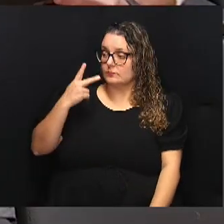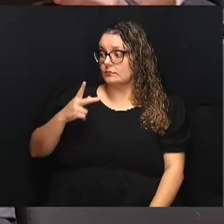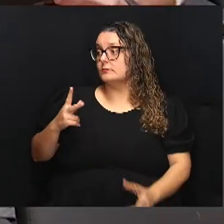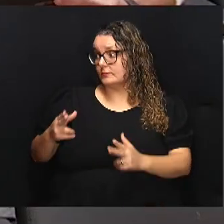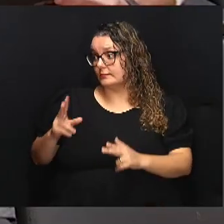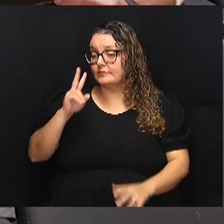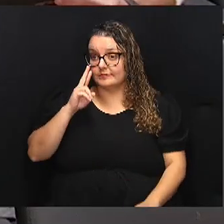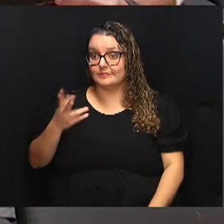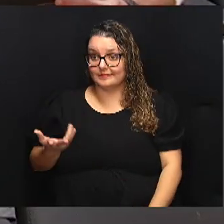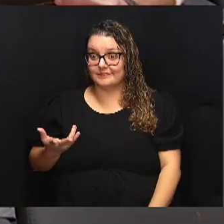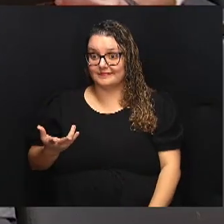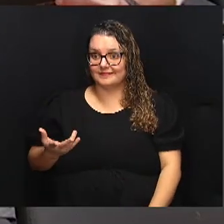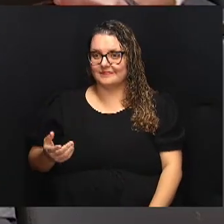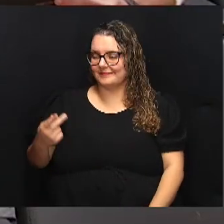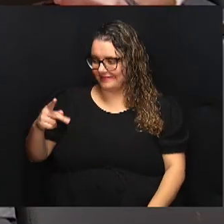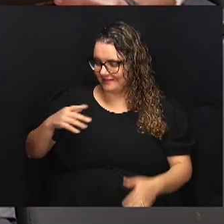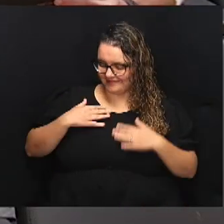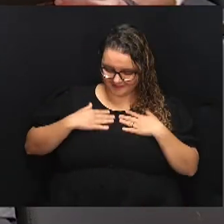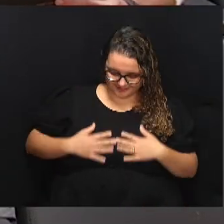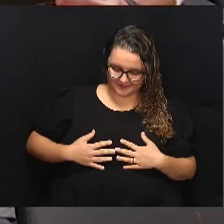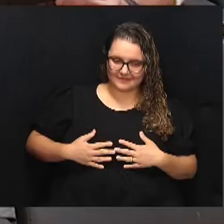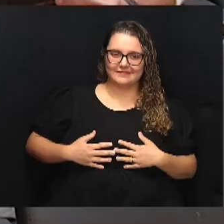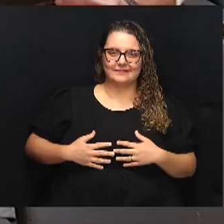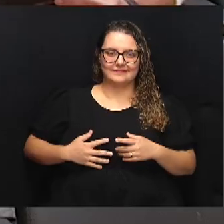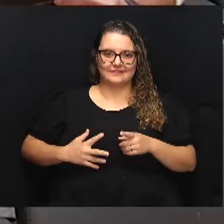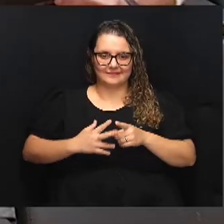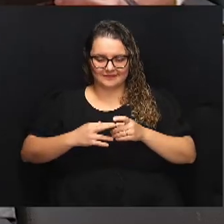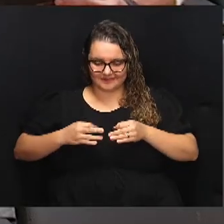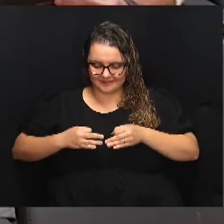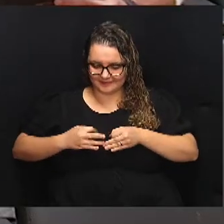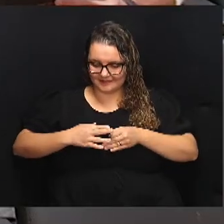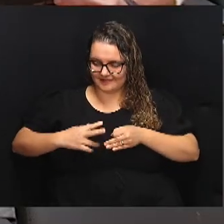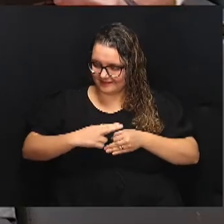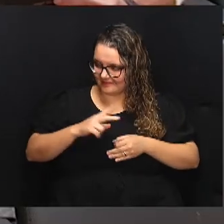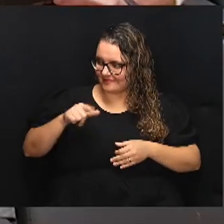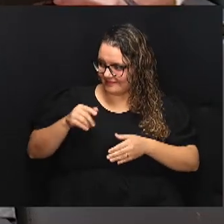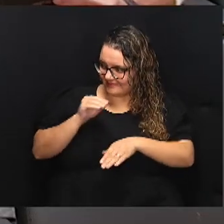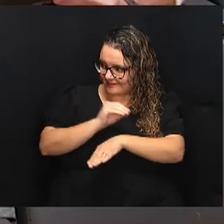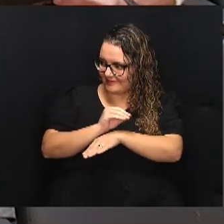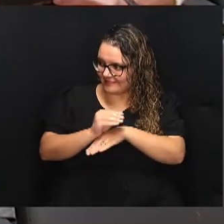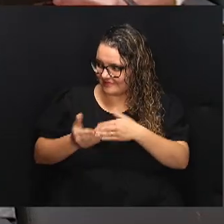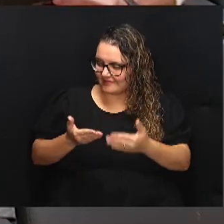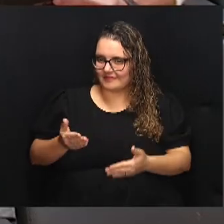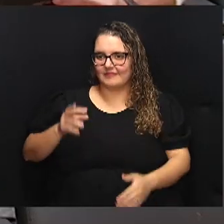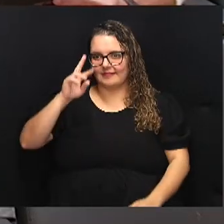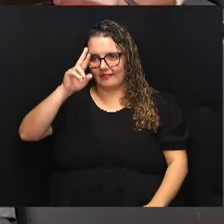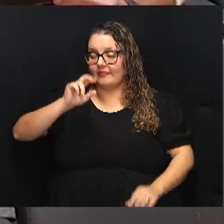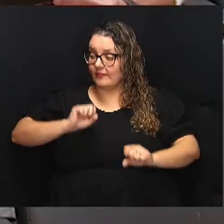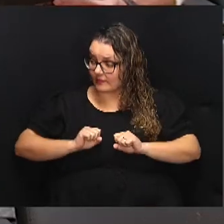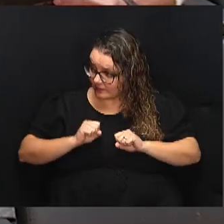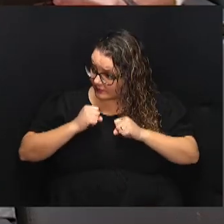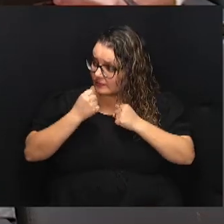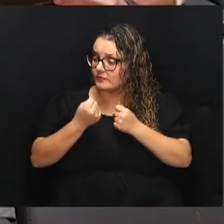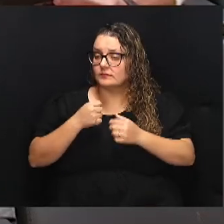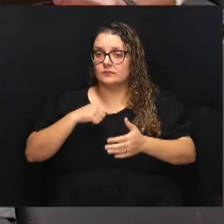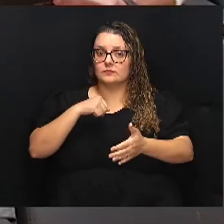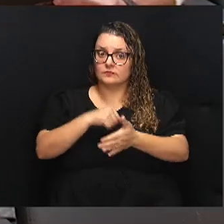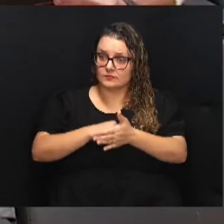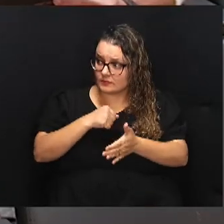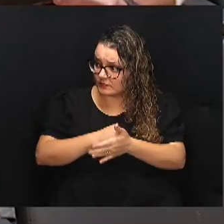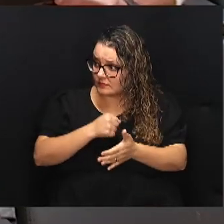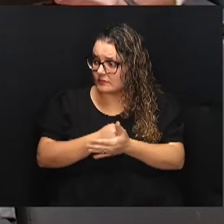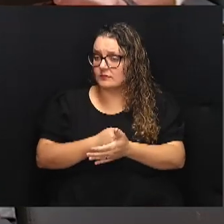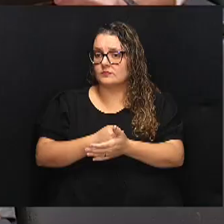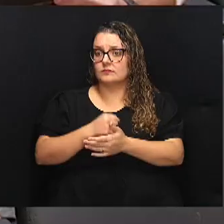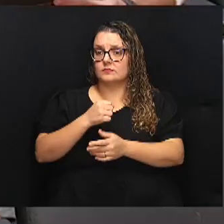ver, até mesmo essa camisa, que está escrito castração é um cuidado. O senhor é um defensor ativo, das causas